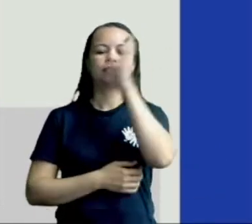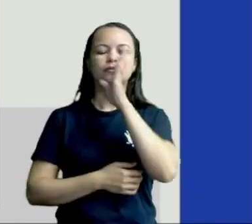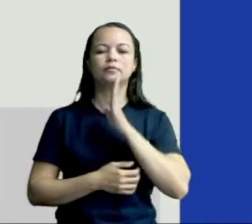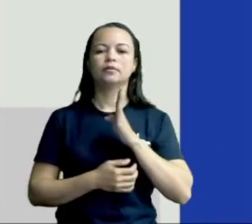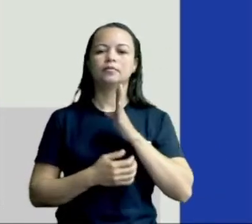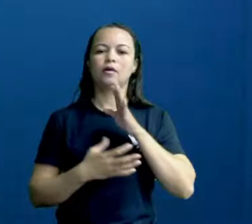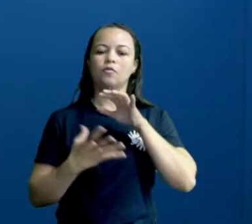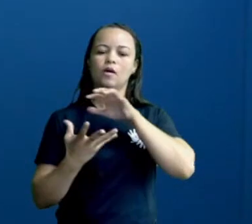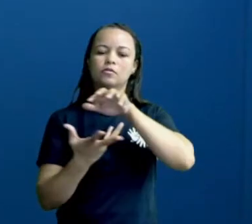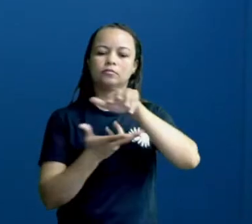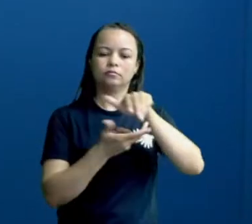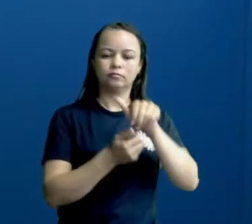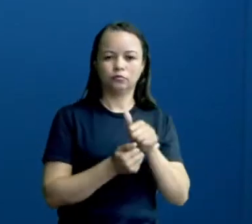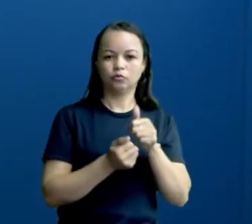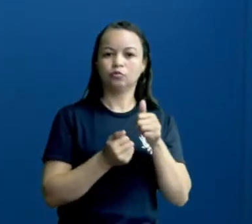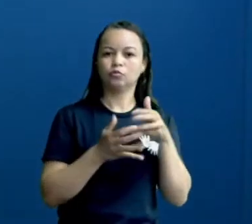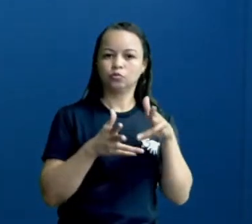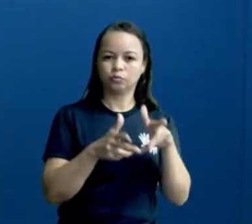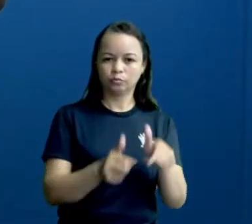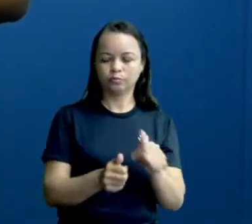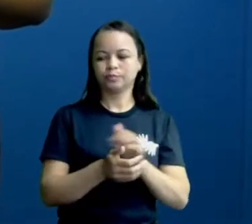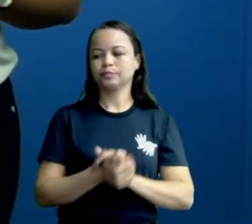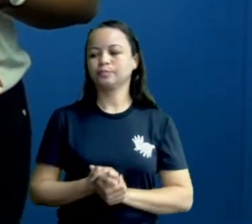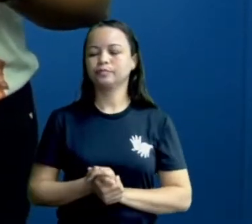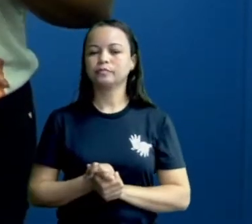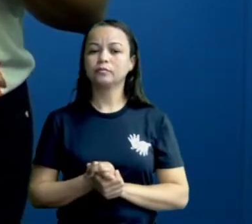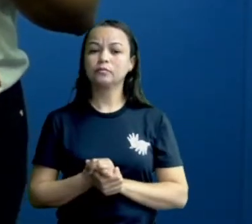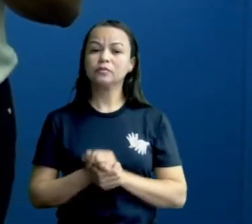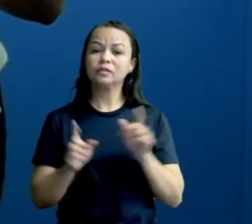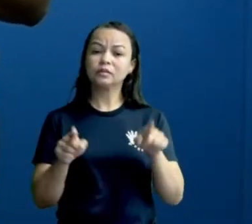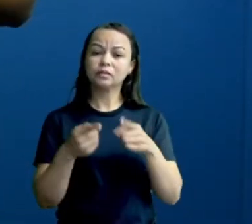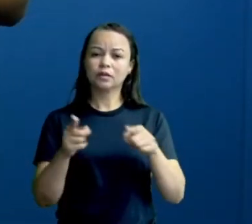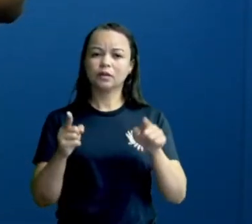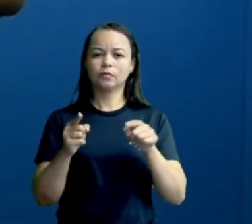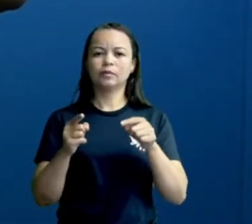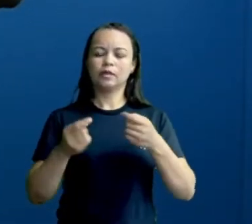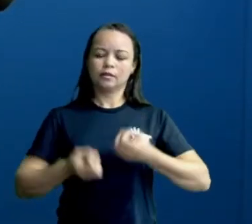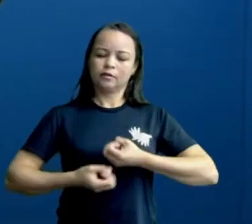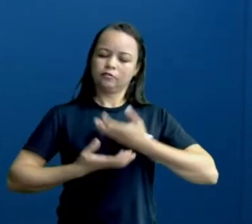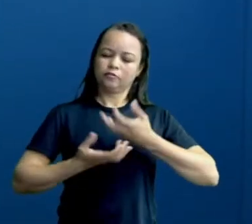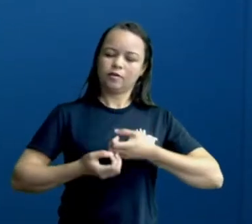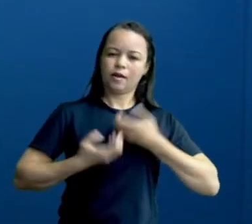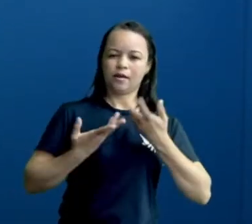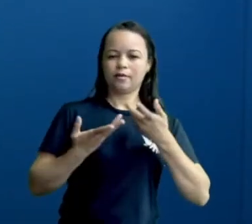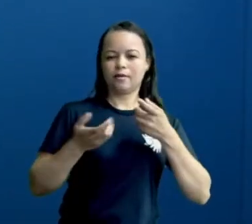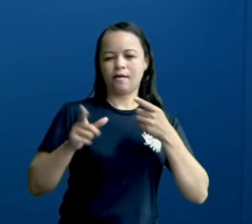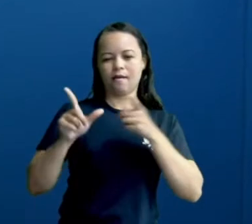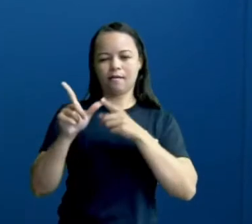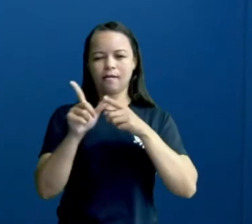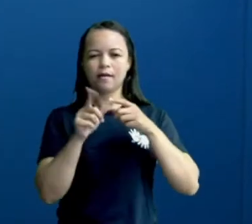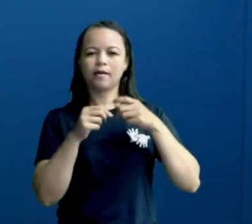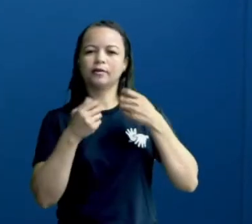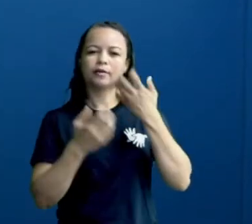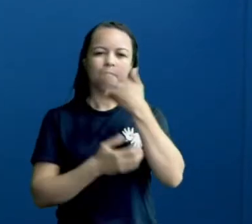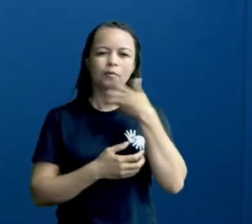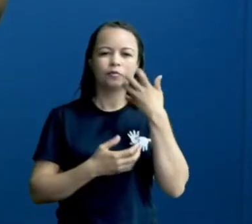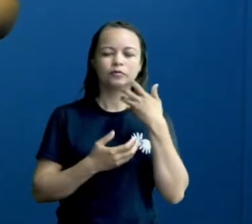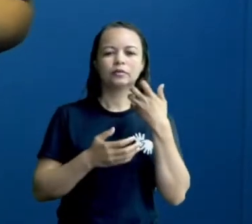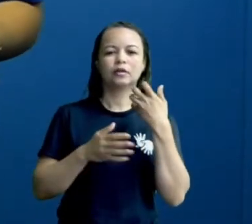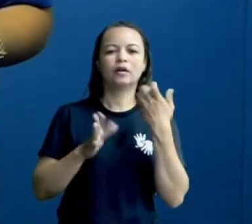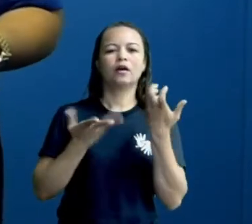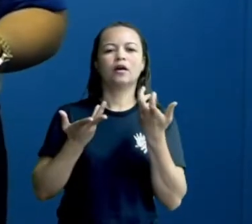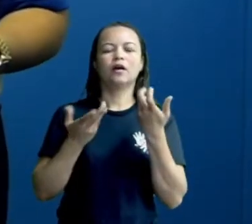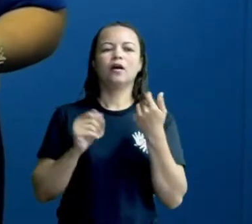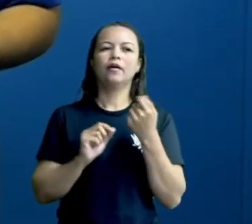mundo. Então, o hino, gente, ele transfere para a música, ele transfere para a letra fatos históricos